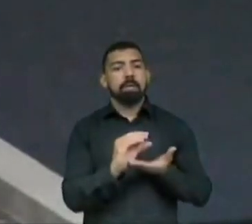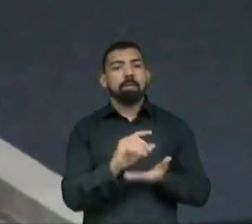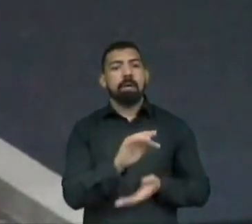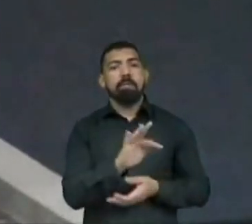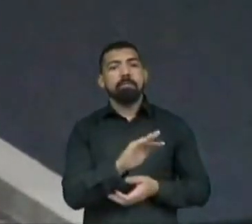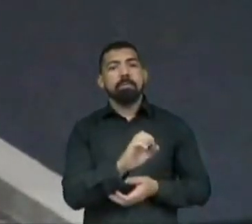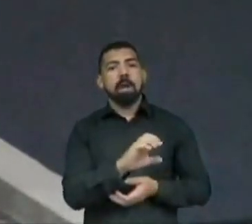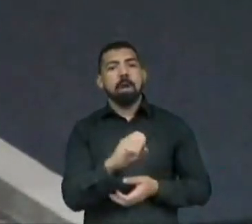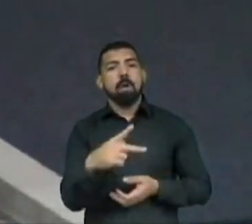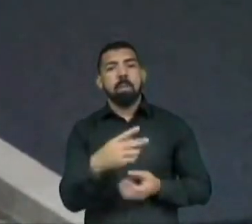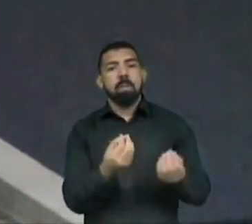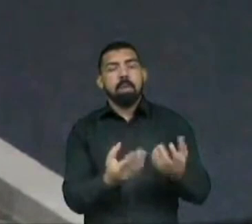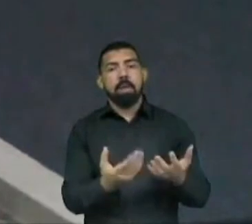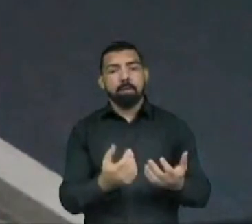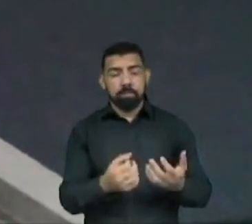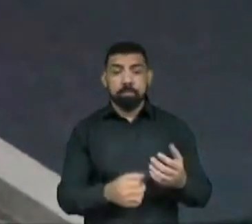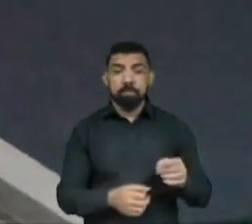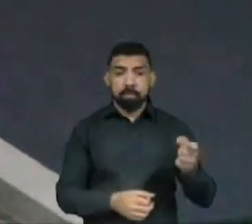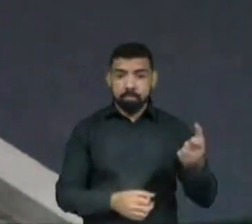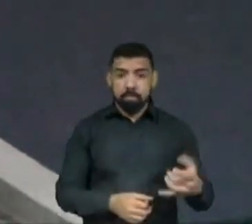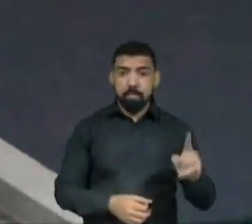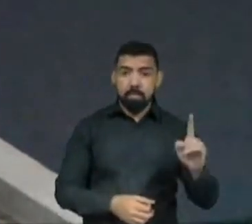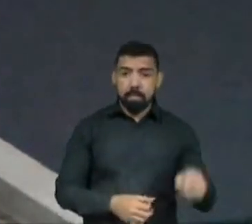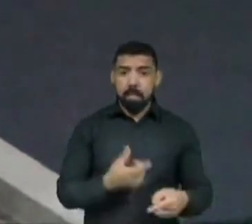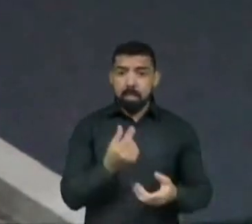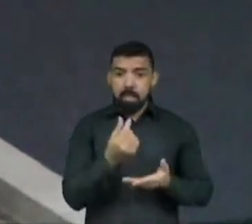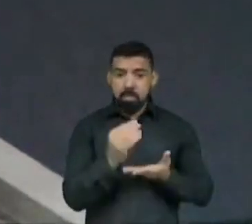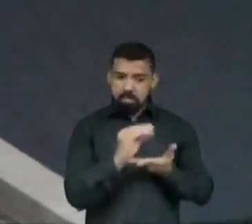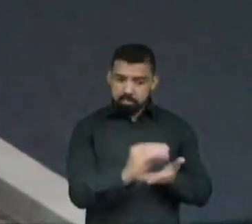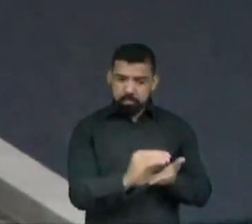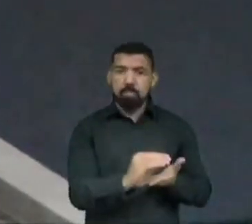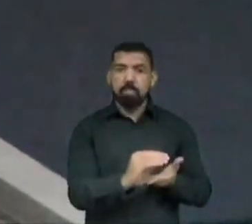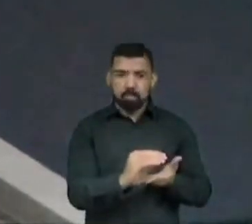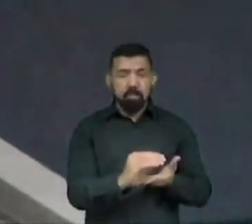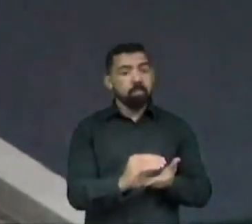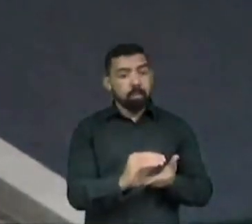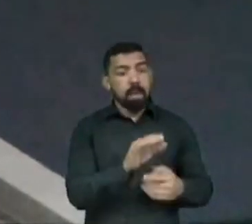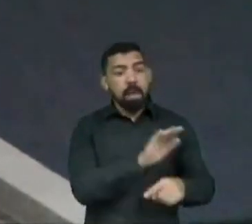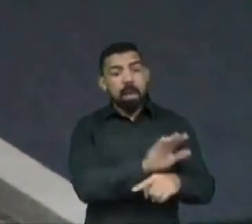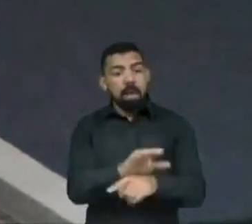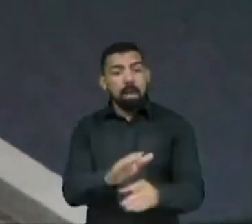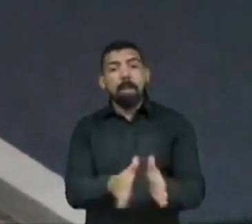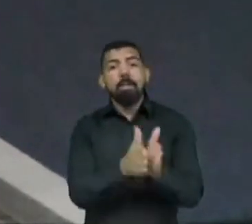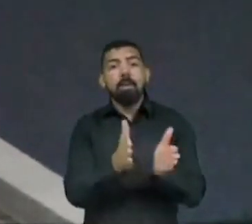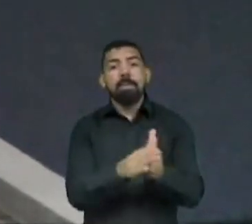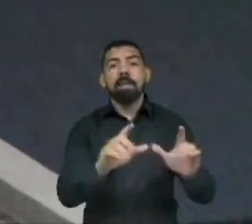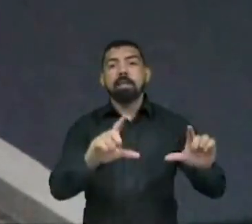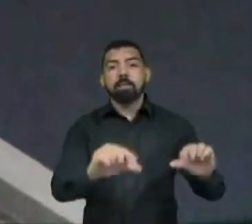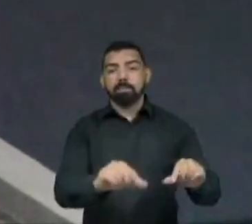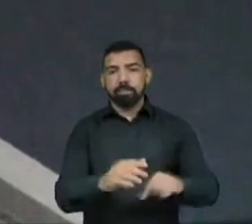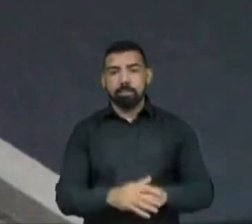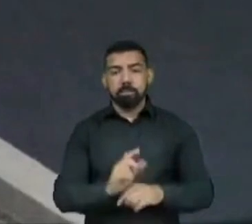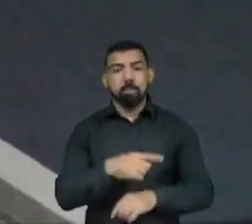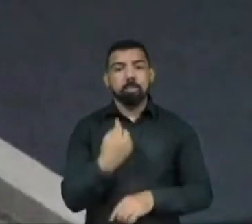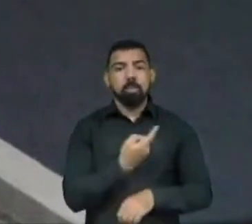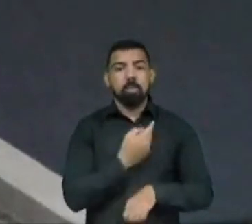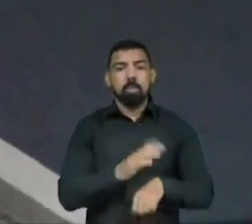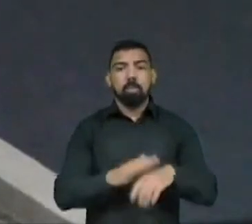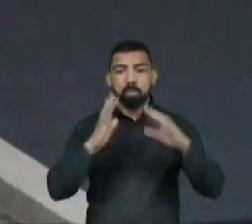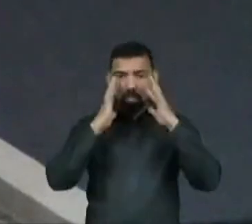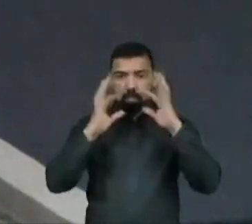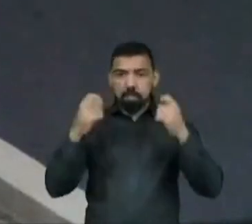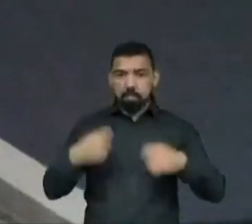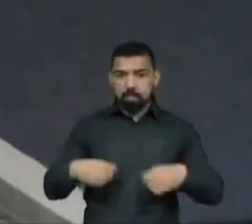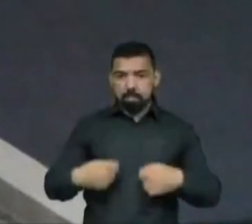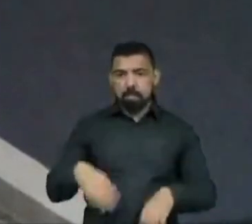FECOP é, por definição, um fundo de combate à pobreza. Por que eu insisto a gente ter essa atenção? Presidente, 30